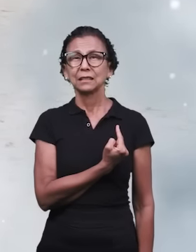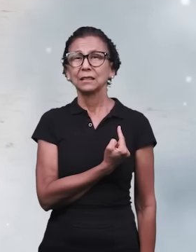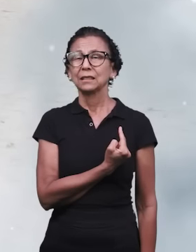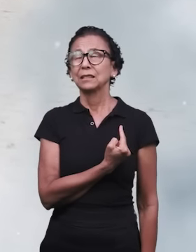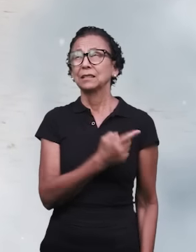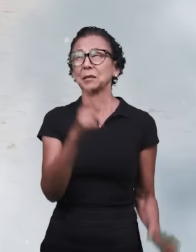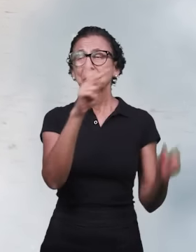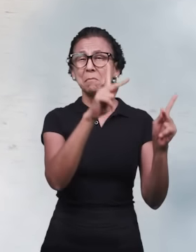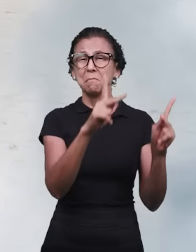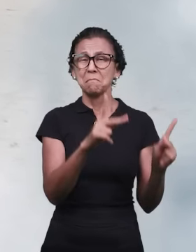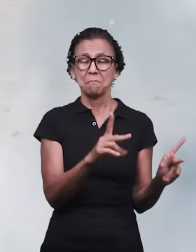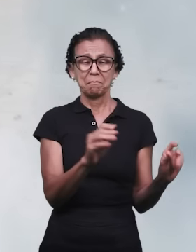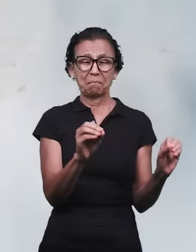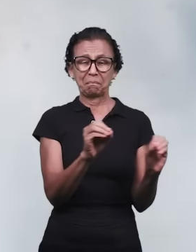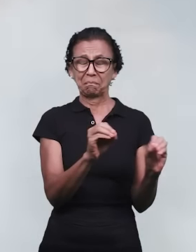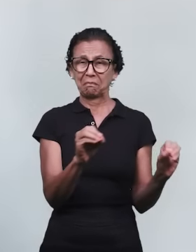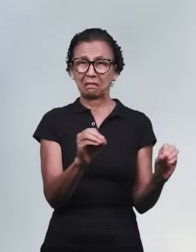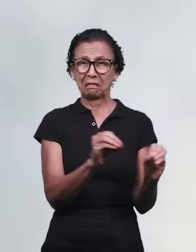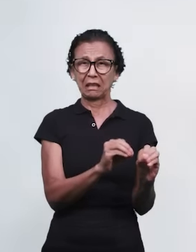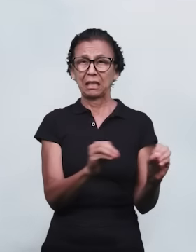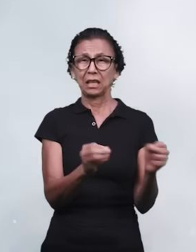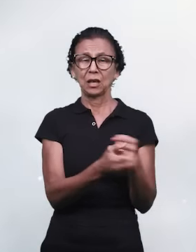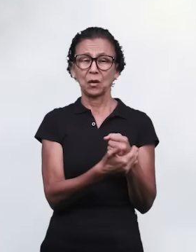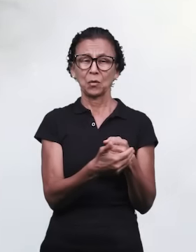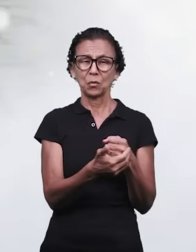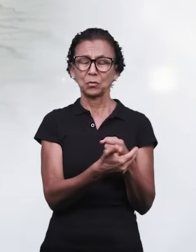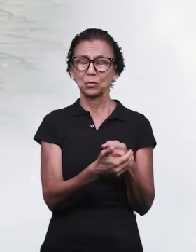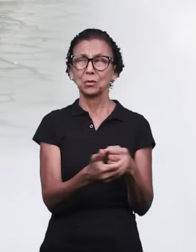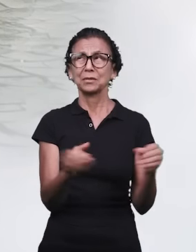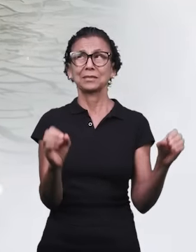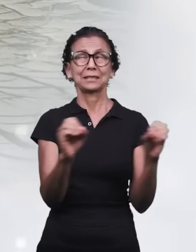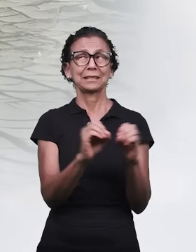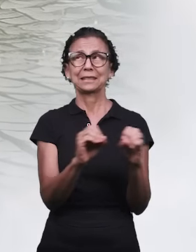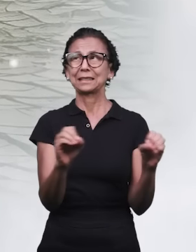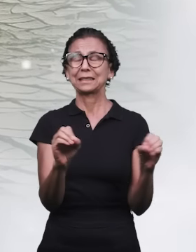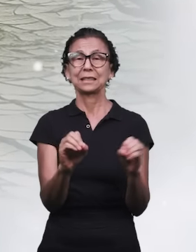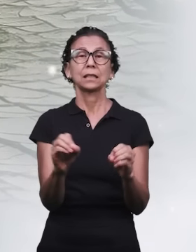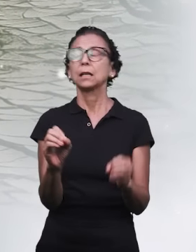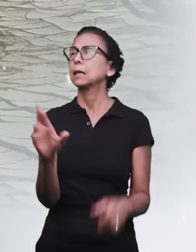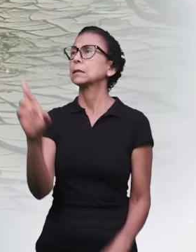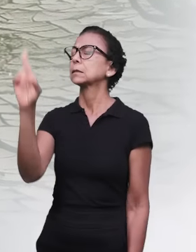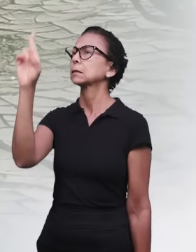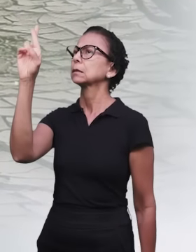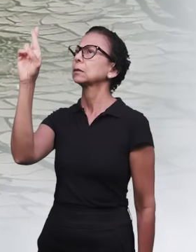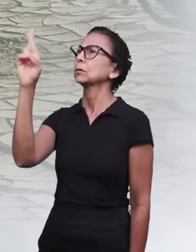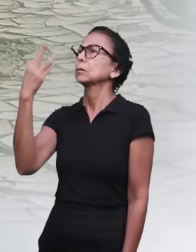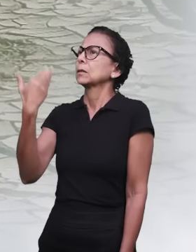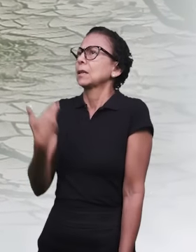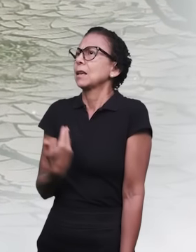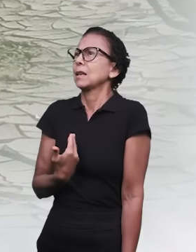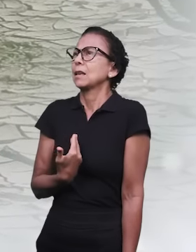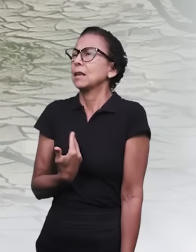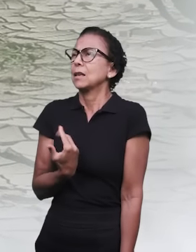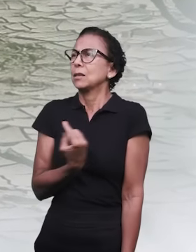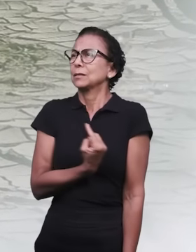sem consolação. Eu vivo vagando no